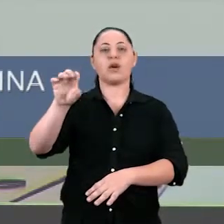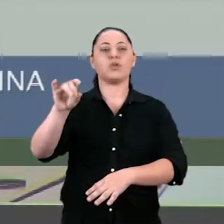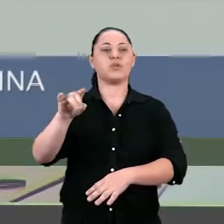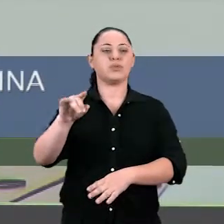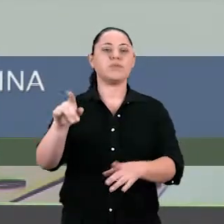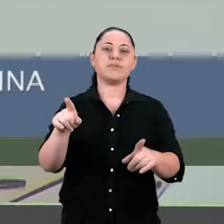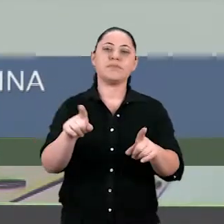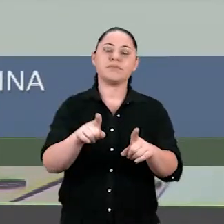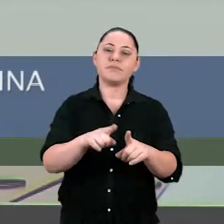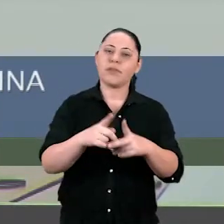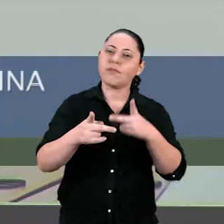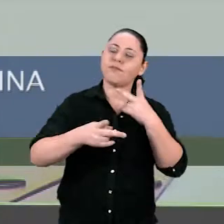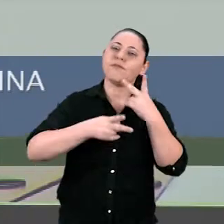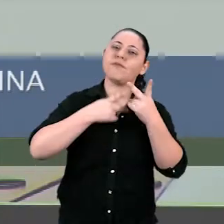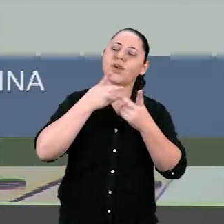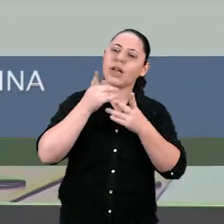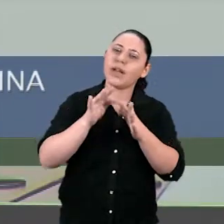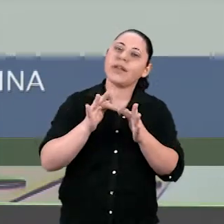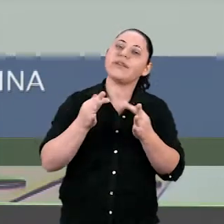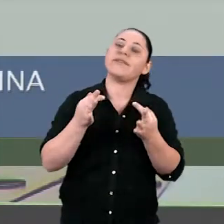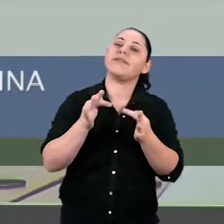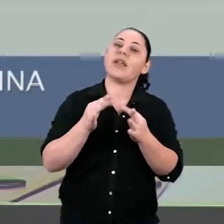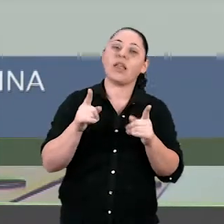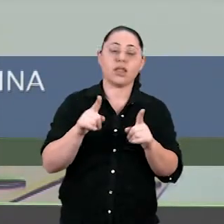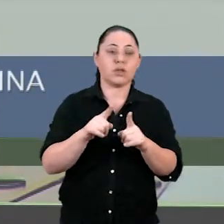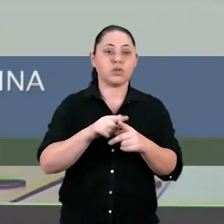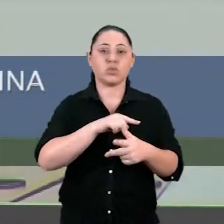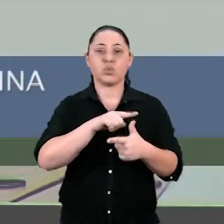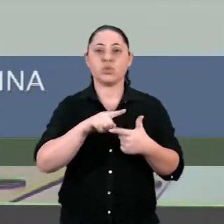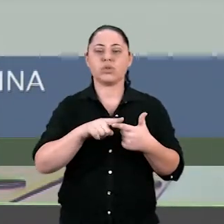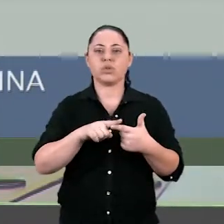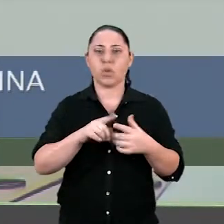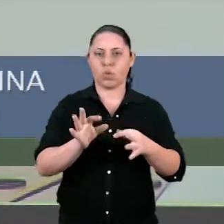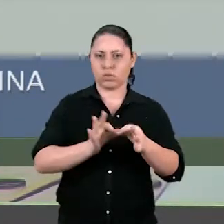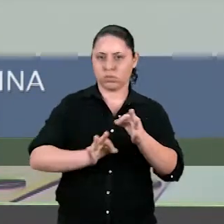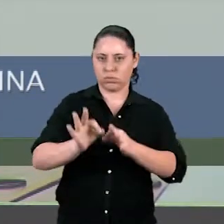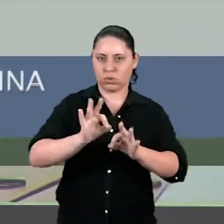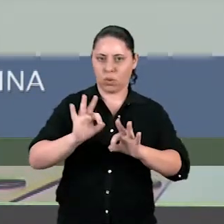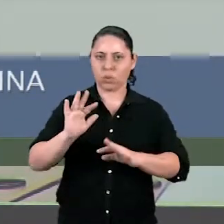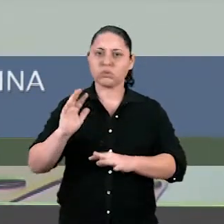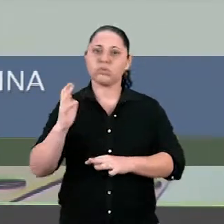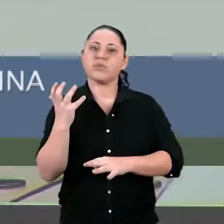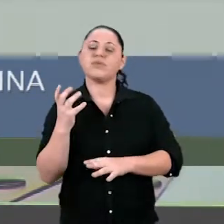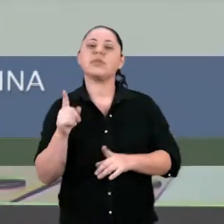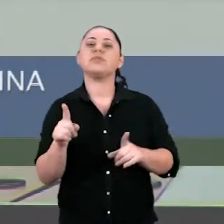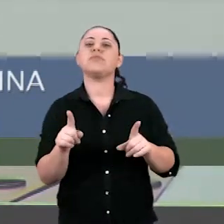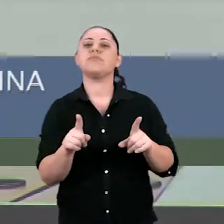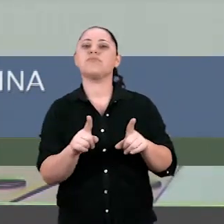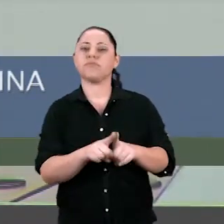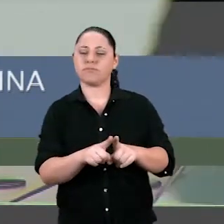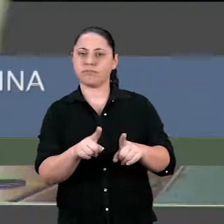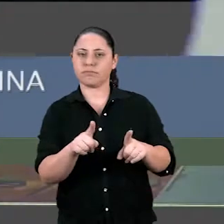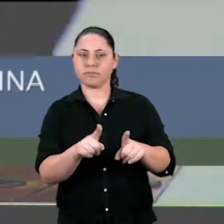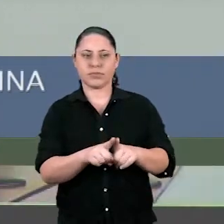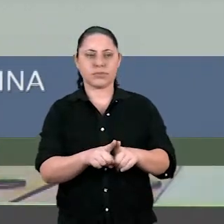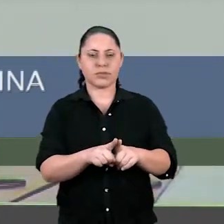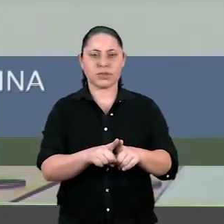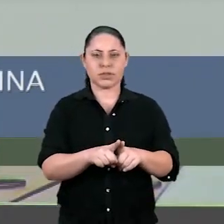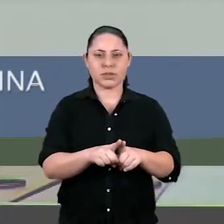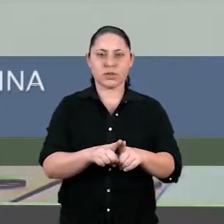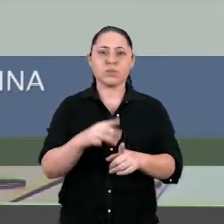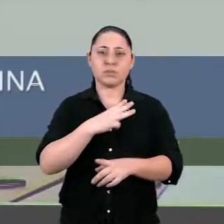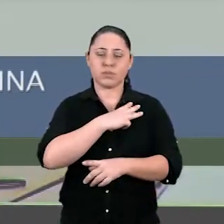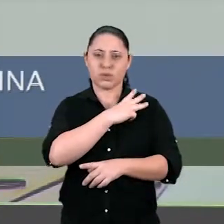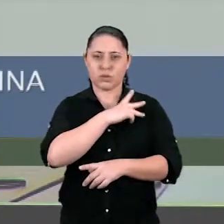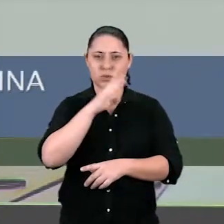segundo lugar, agradeço à organização do evento e aos presentes, nas pessoas do Dr. Daniel Castro e do ministro Tarcísio. E, em